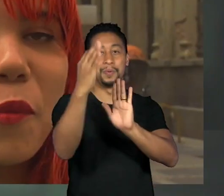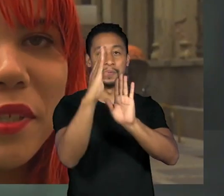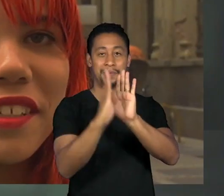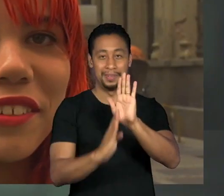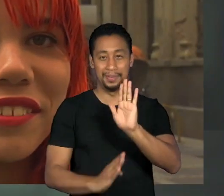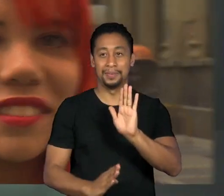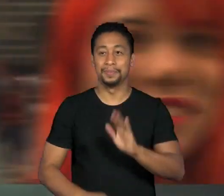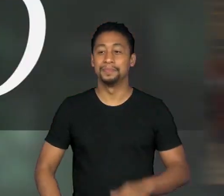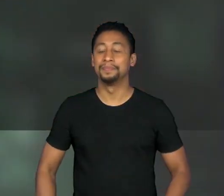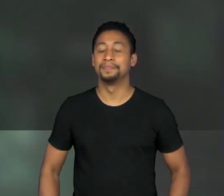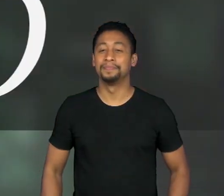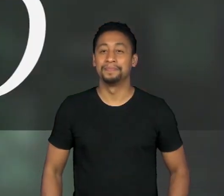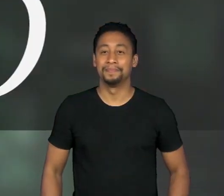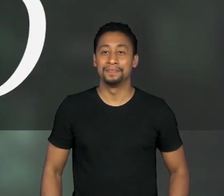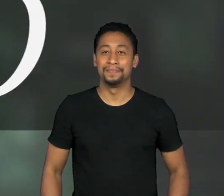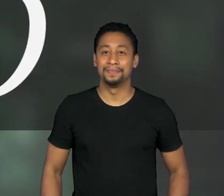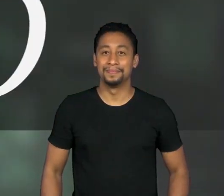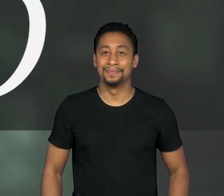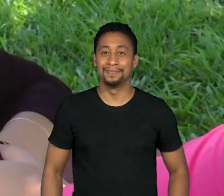Opinião.